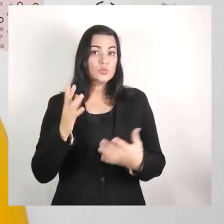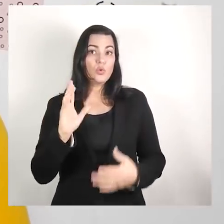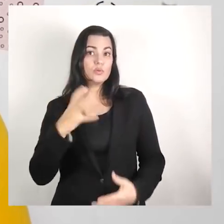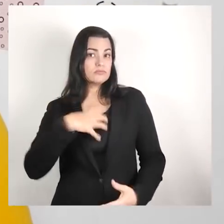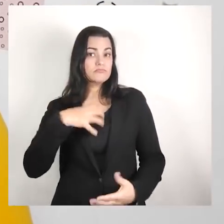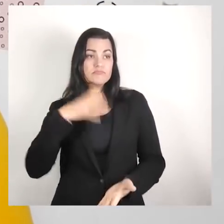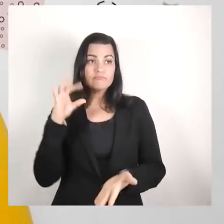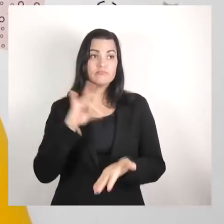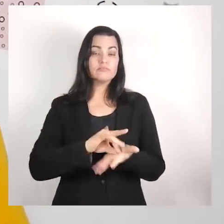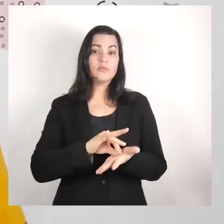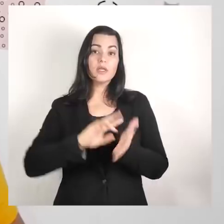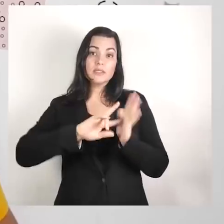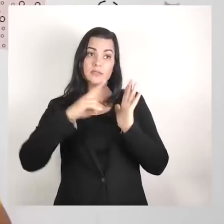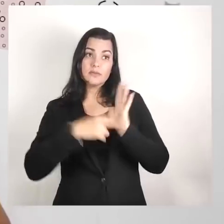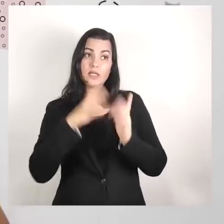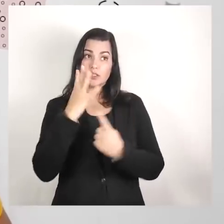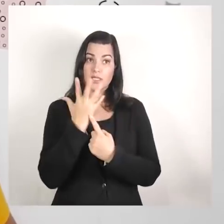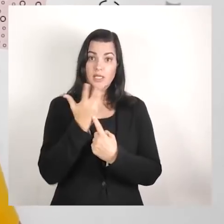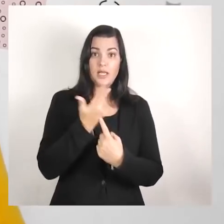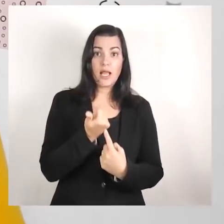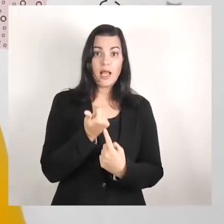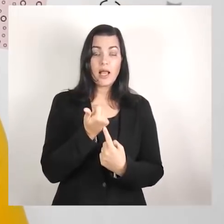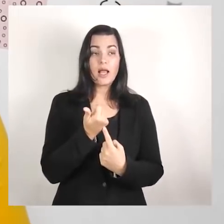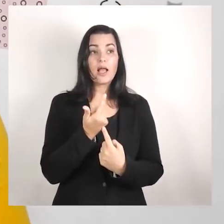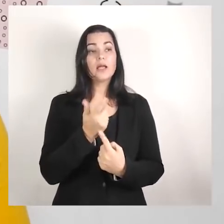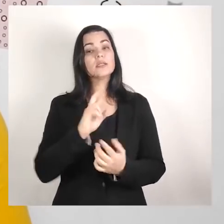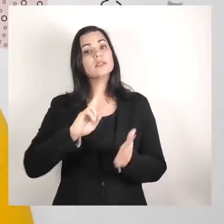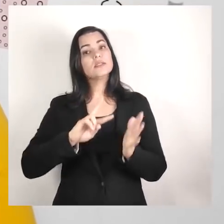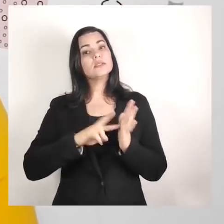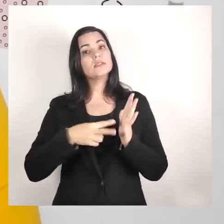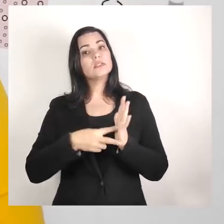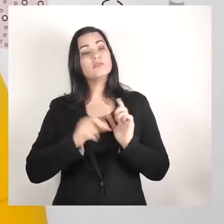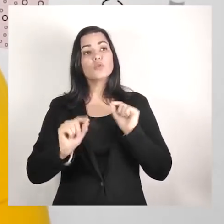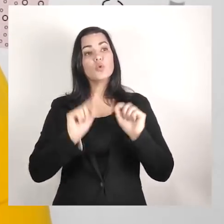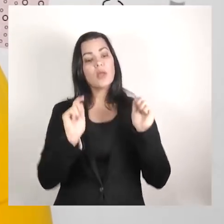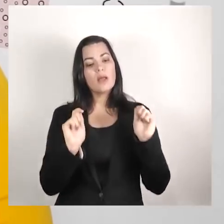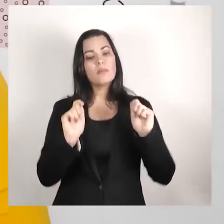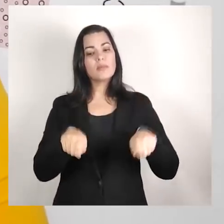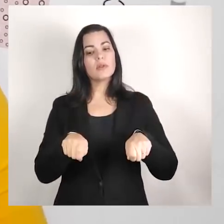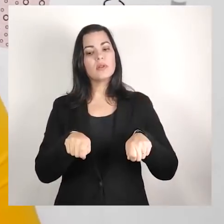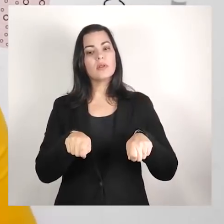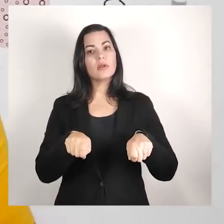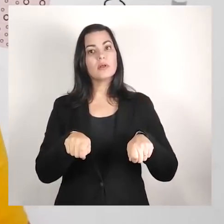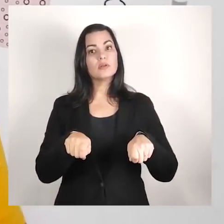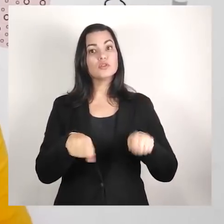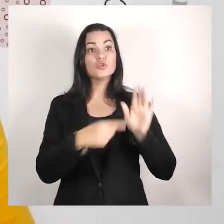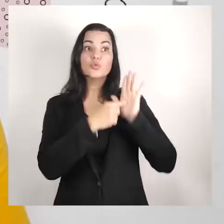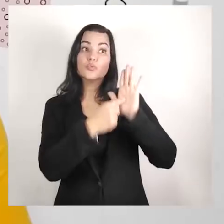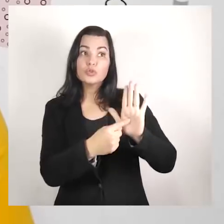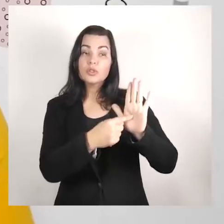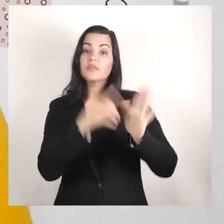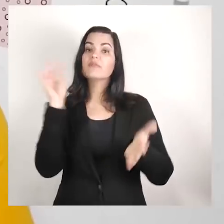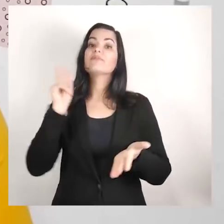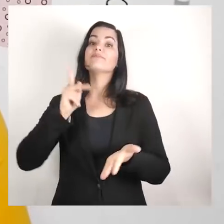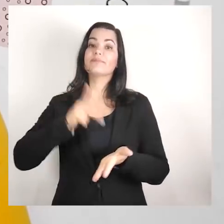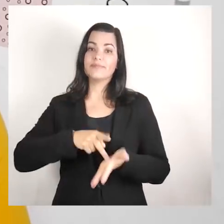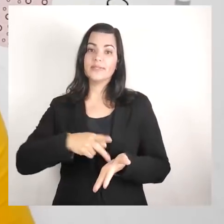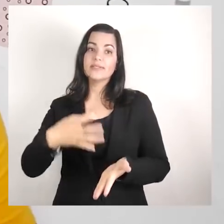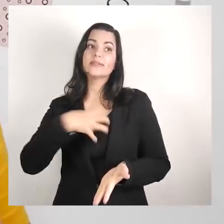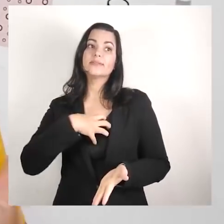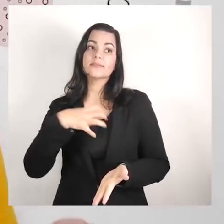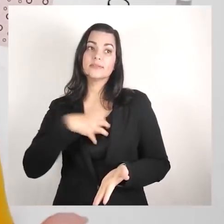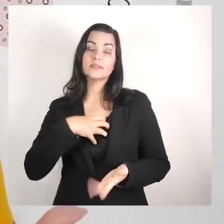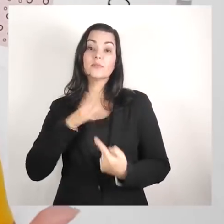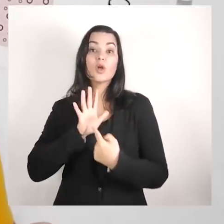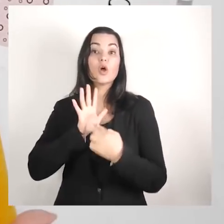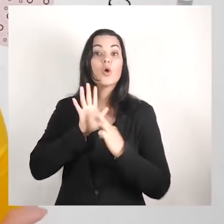O significado de qualquer arte repousa em sua habilidade de exprimir verdades,